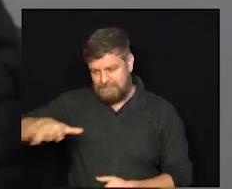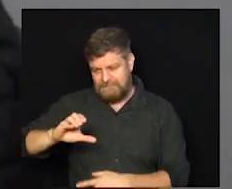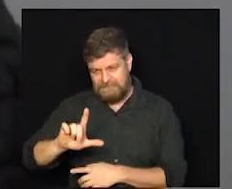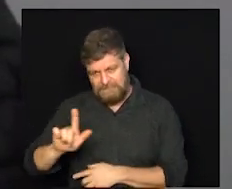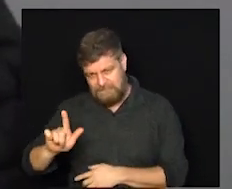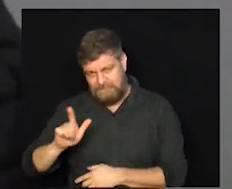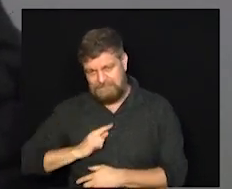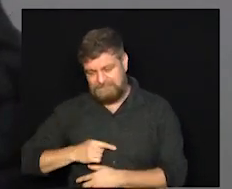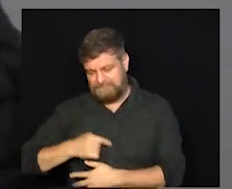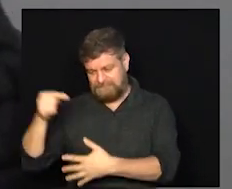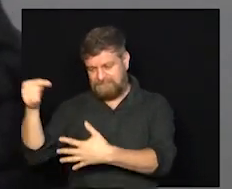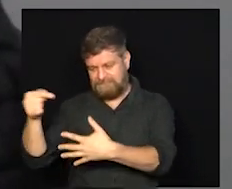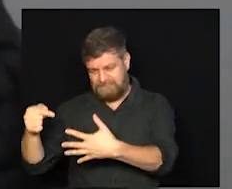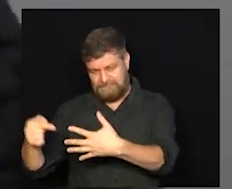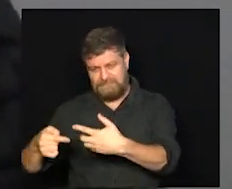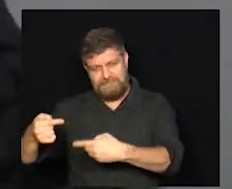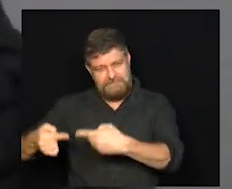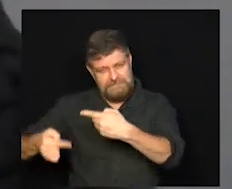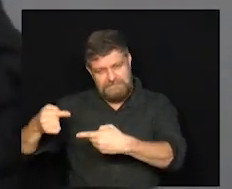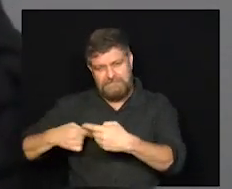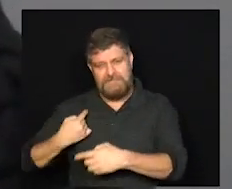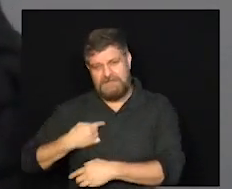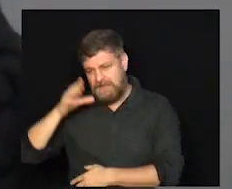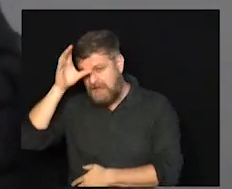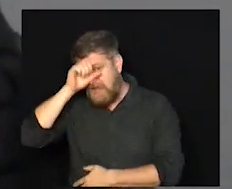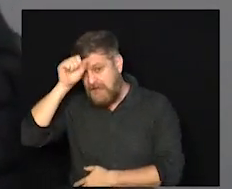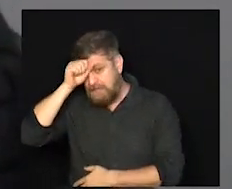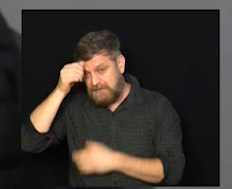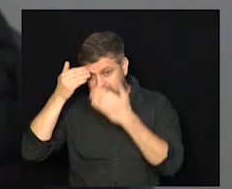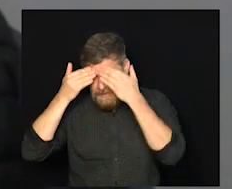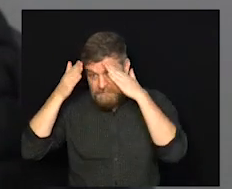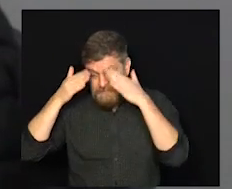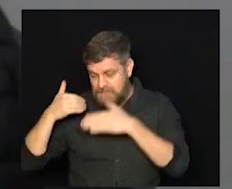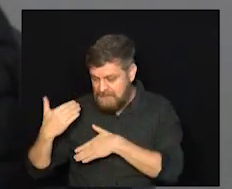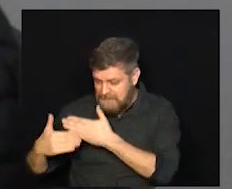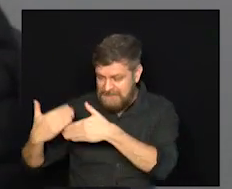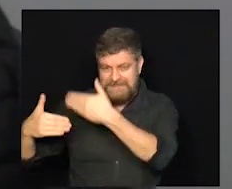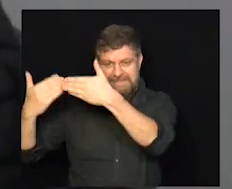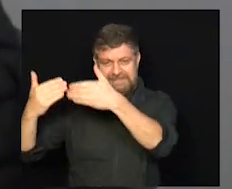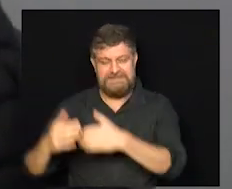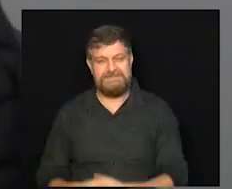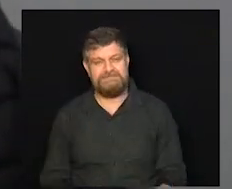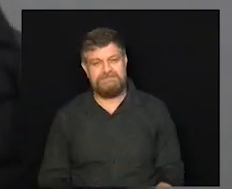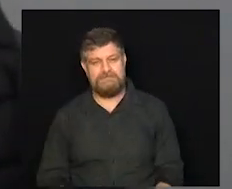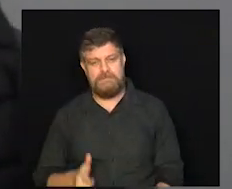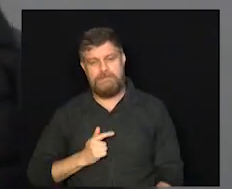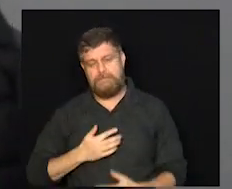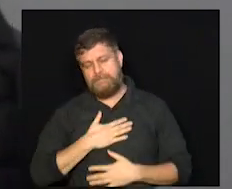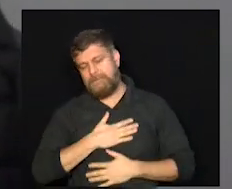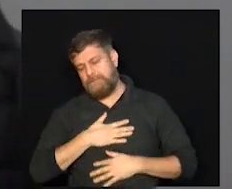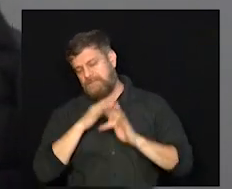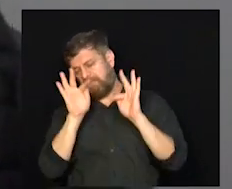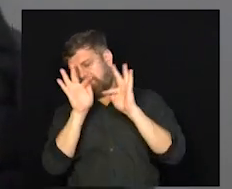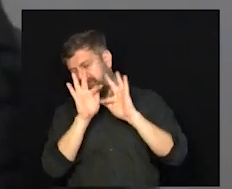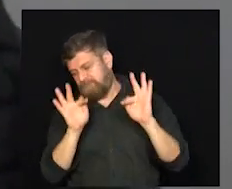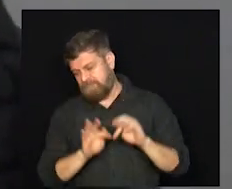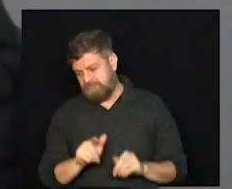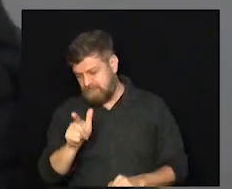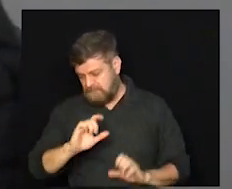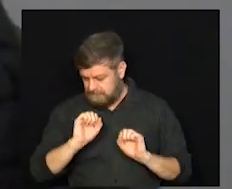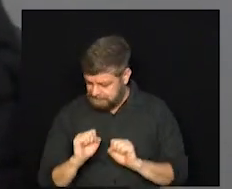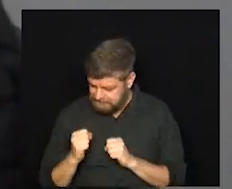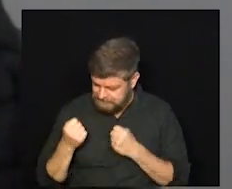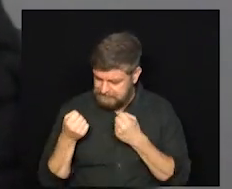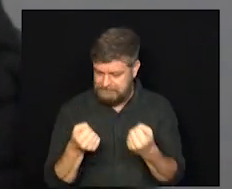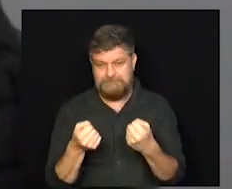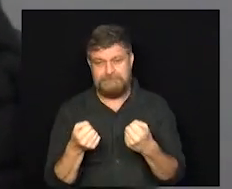em pauta aí para a gente poder aprender e crescer junto. Fico muito feliz, mais uma vez, reforço